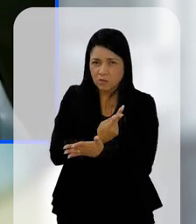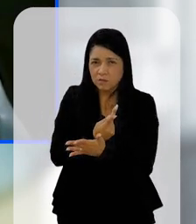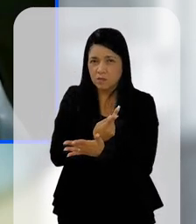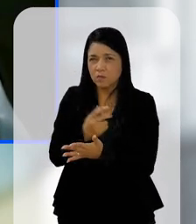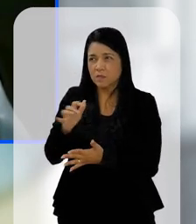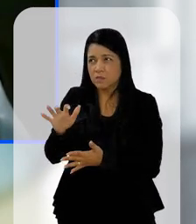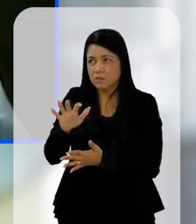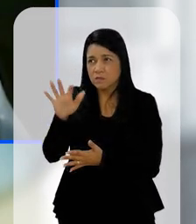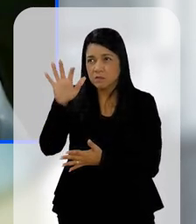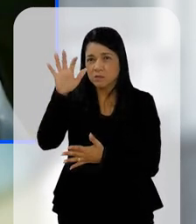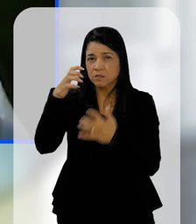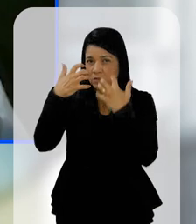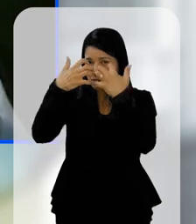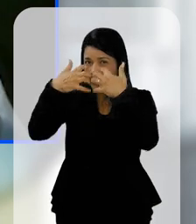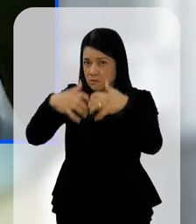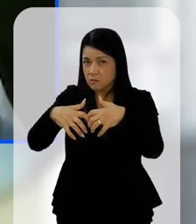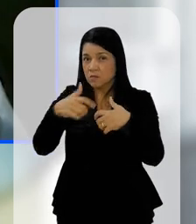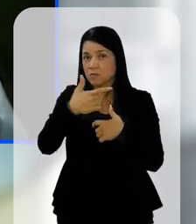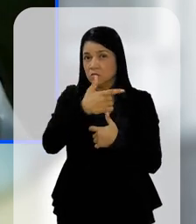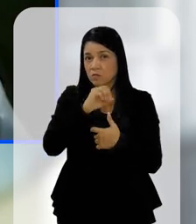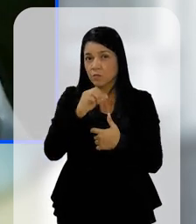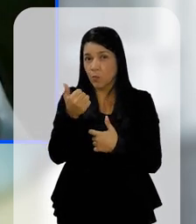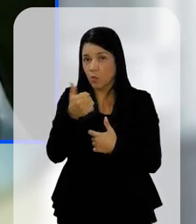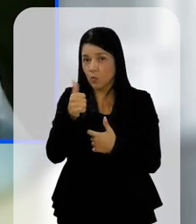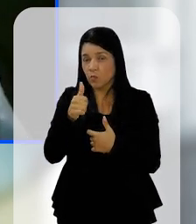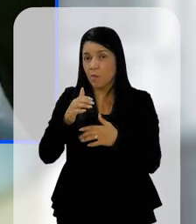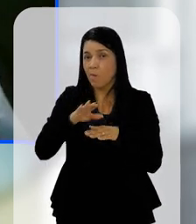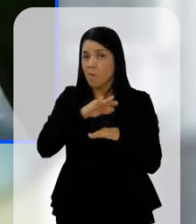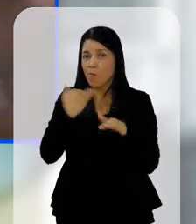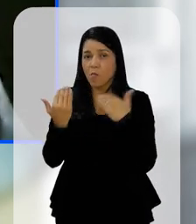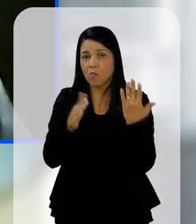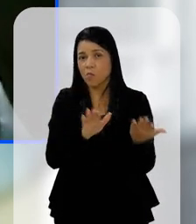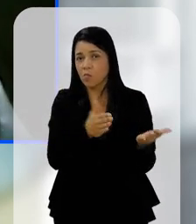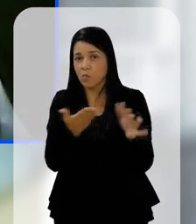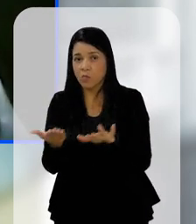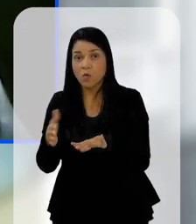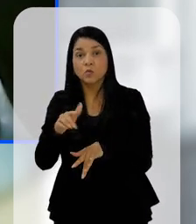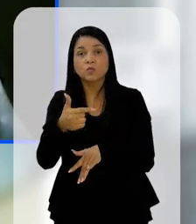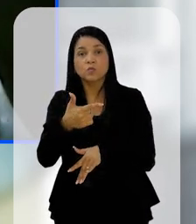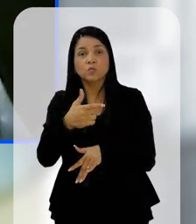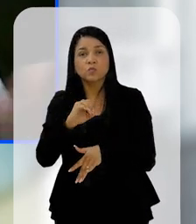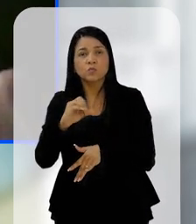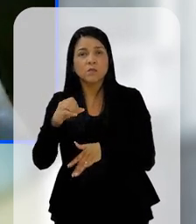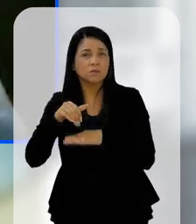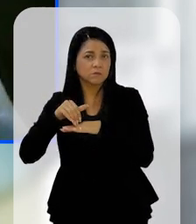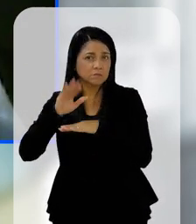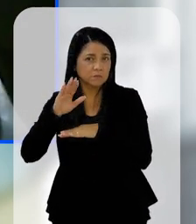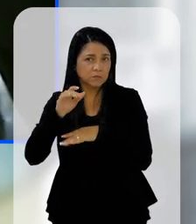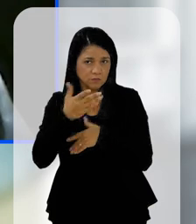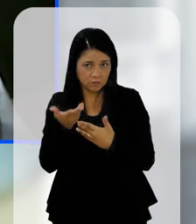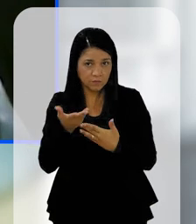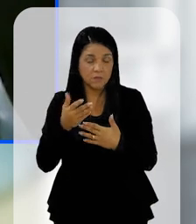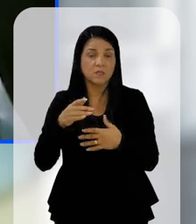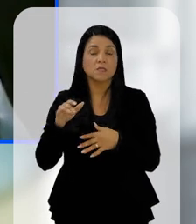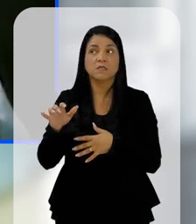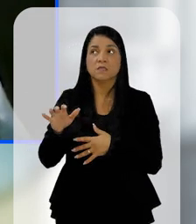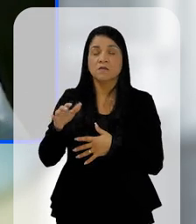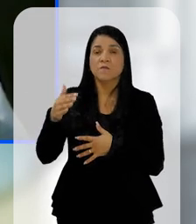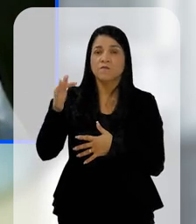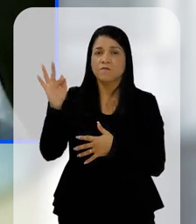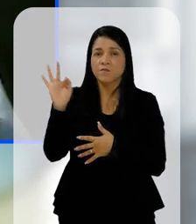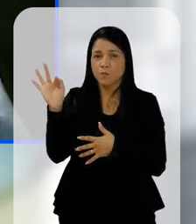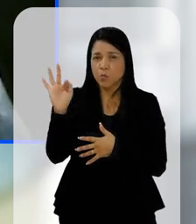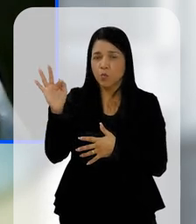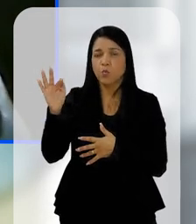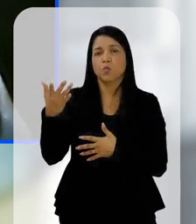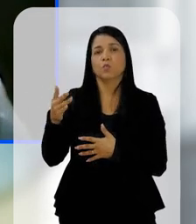região serrana, em 2011, morreram mais de 200 pessoas, sobretudo em Petrópolis, mas também em Teresópolis e